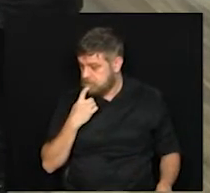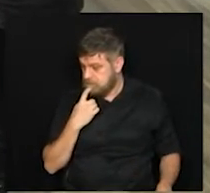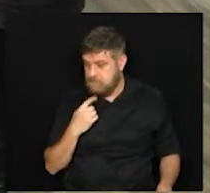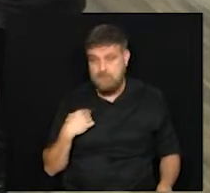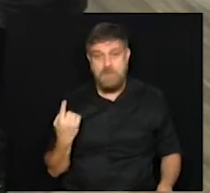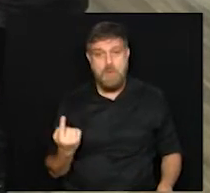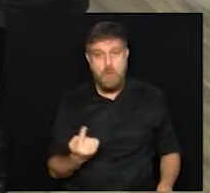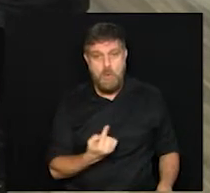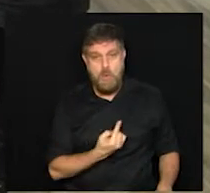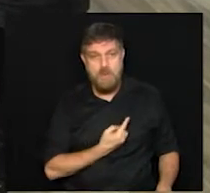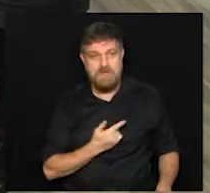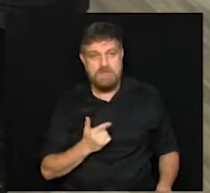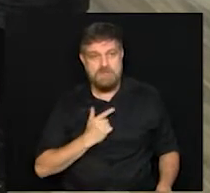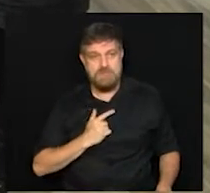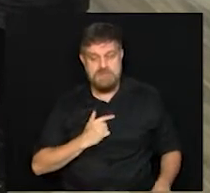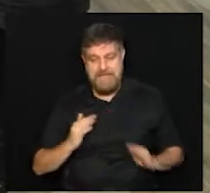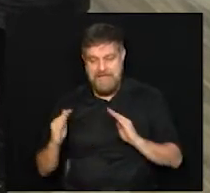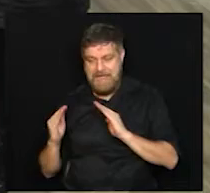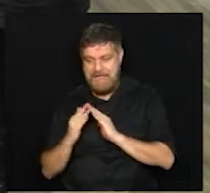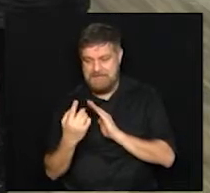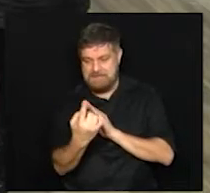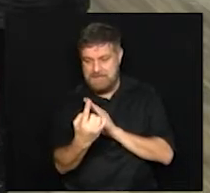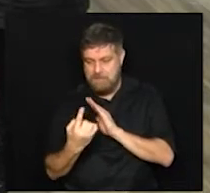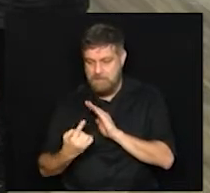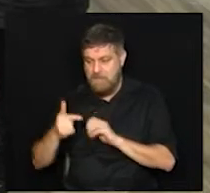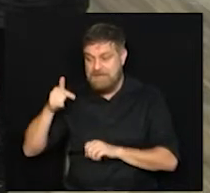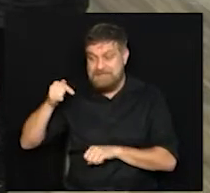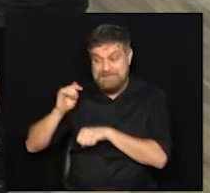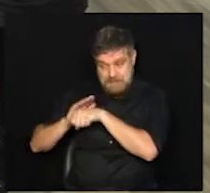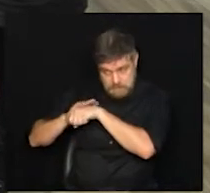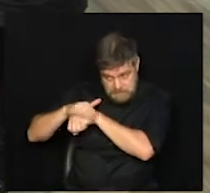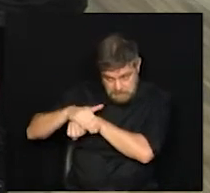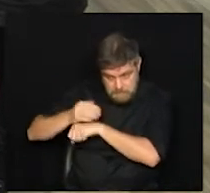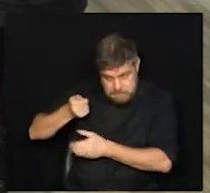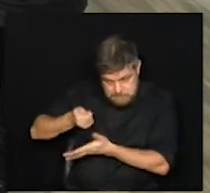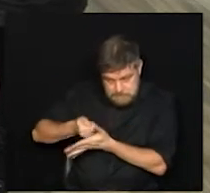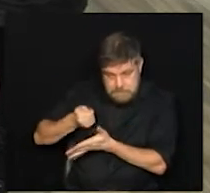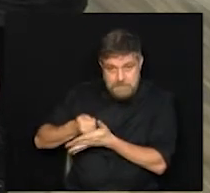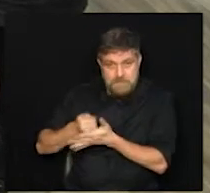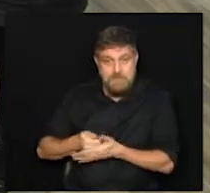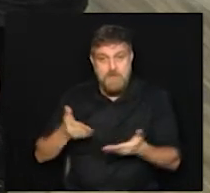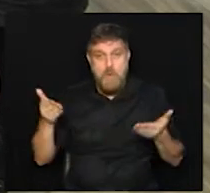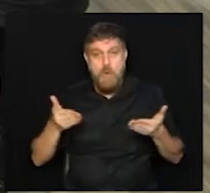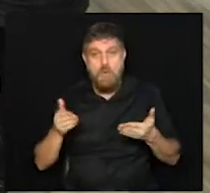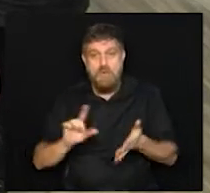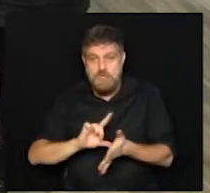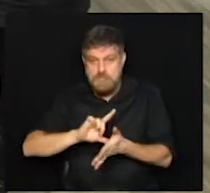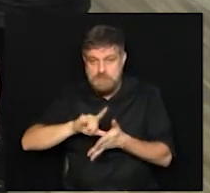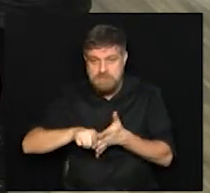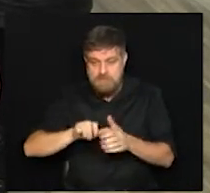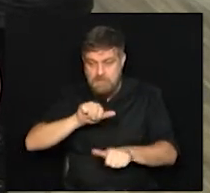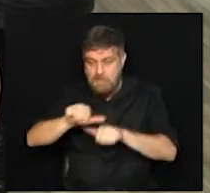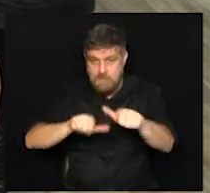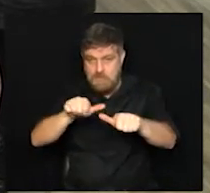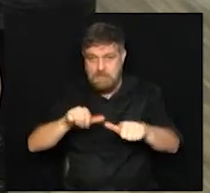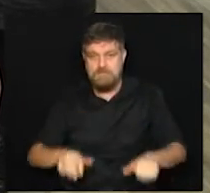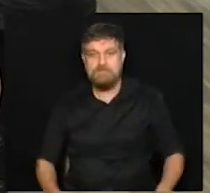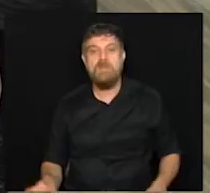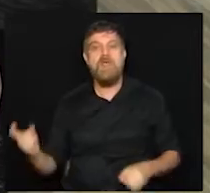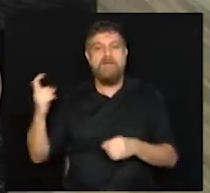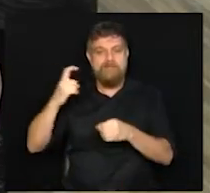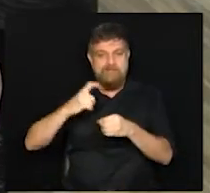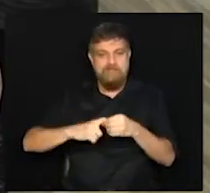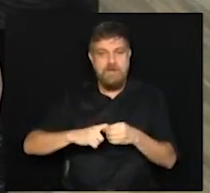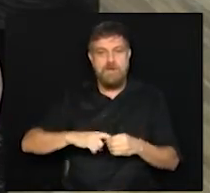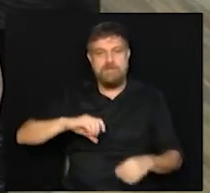nós estávamos com o toque de recolher até às 7 horas da noite. A partir de hoje tem mudança. Isso, volta para o